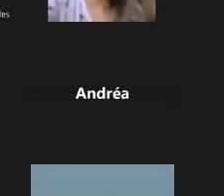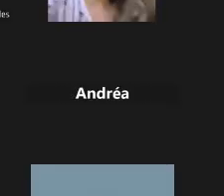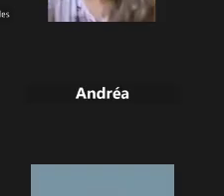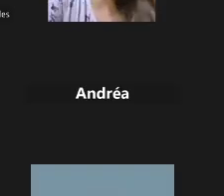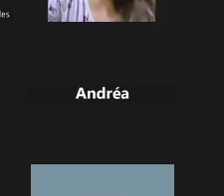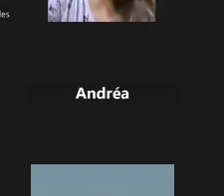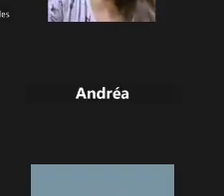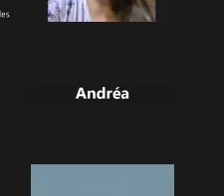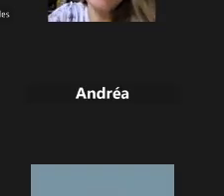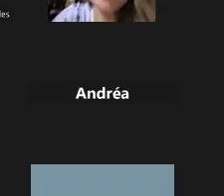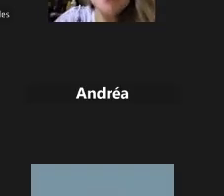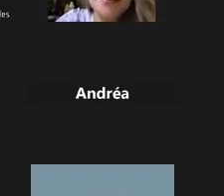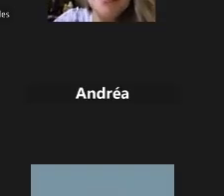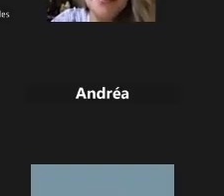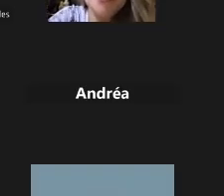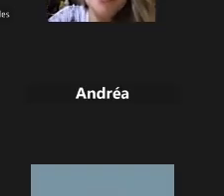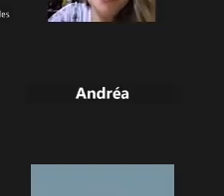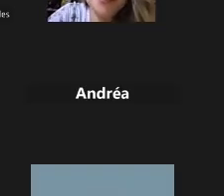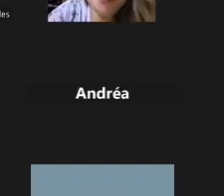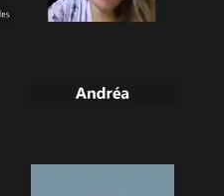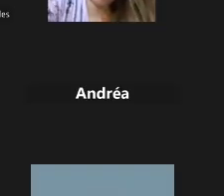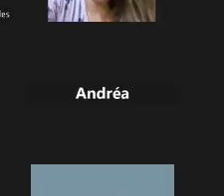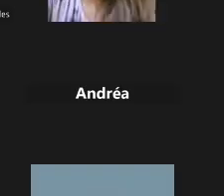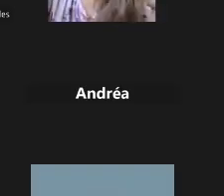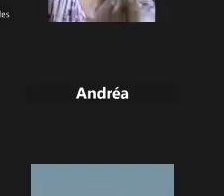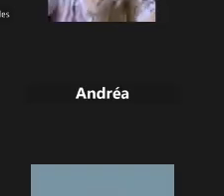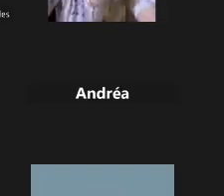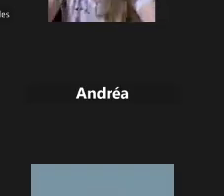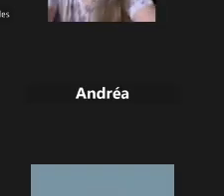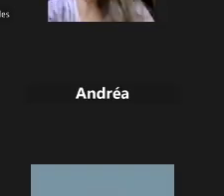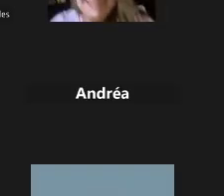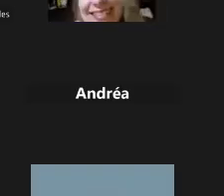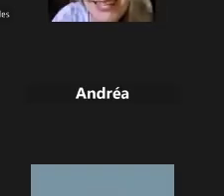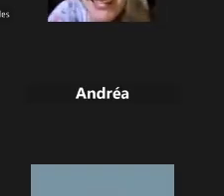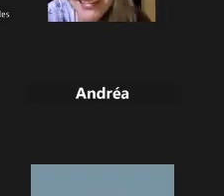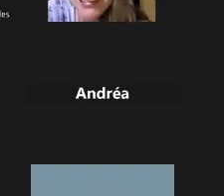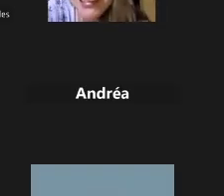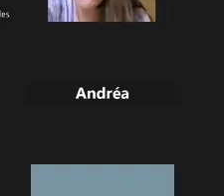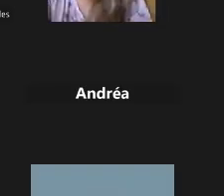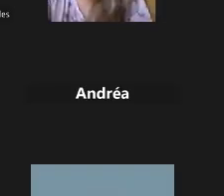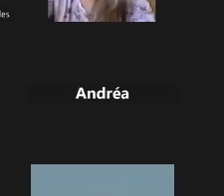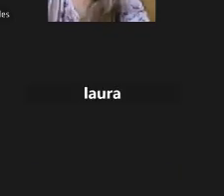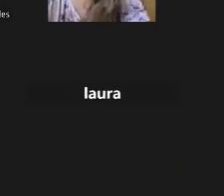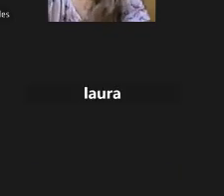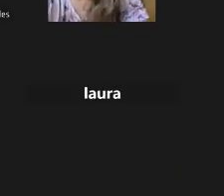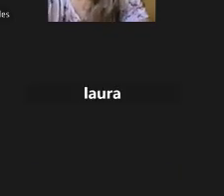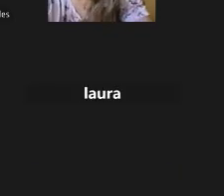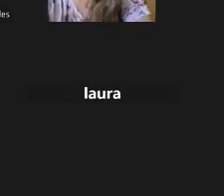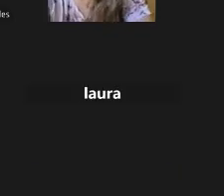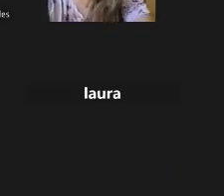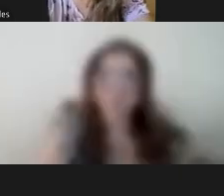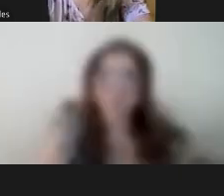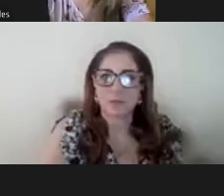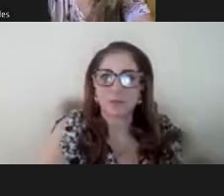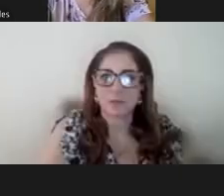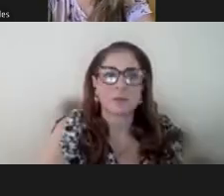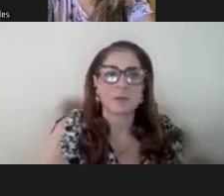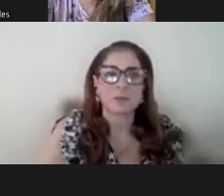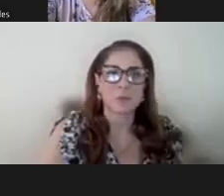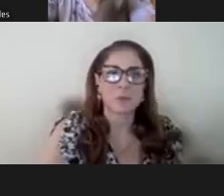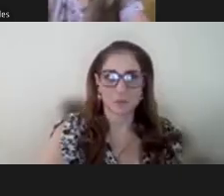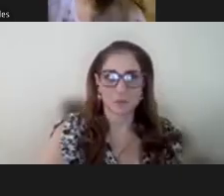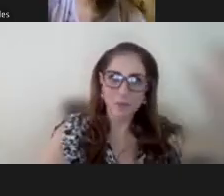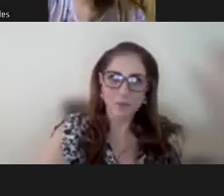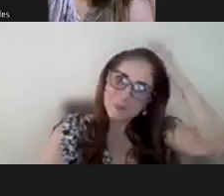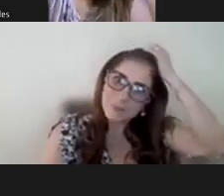peixa, já bati a foto. Então, quem puder e quiser, abre. Mas quem não abrir, eu entendo. 9h45 eu super